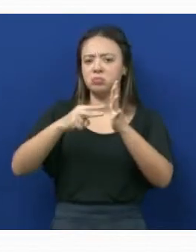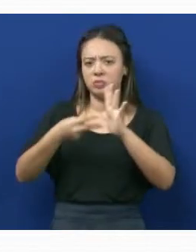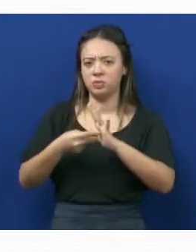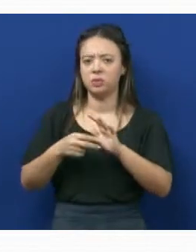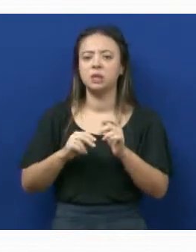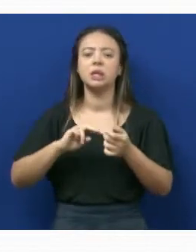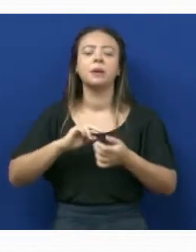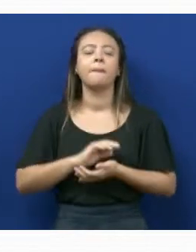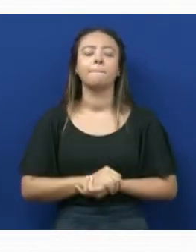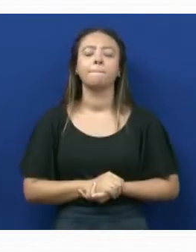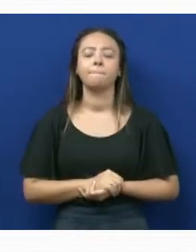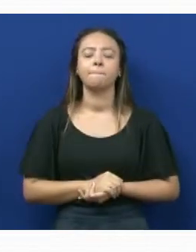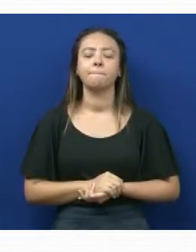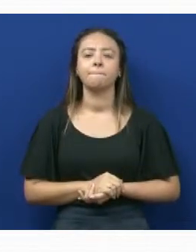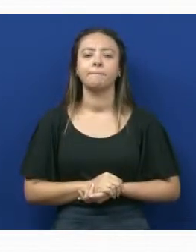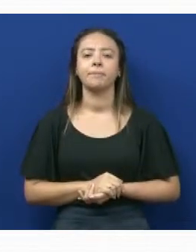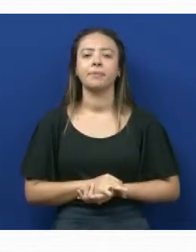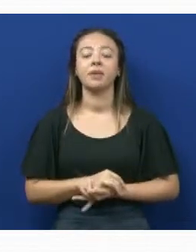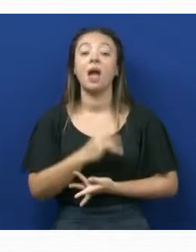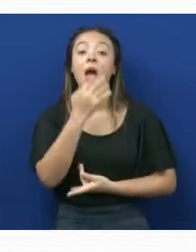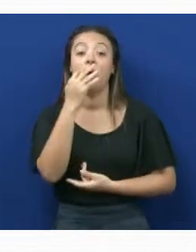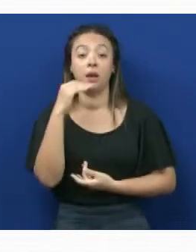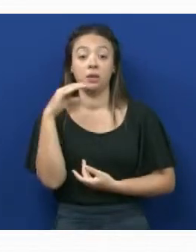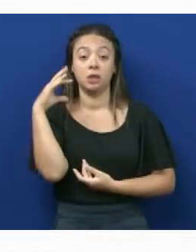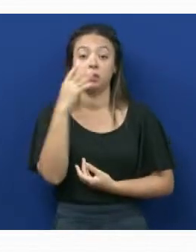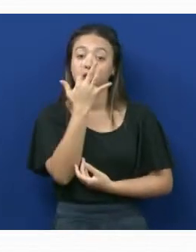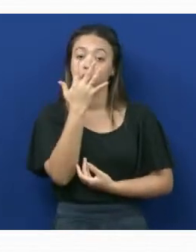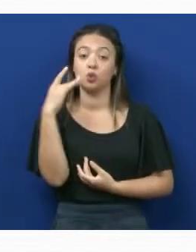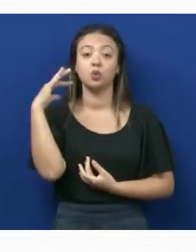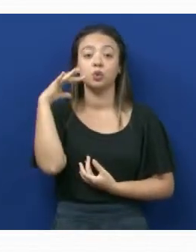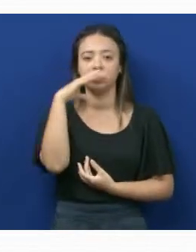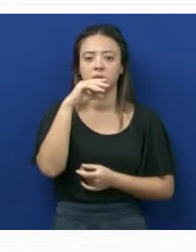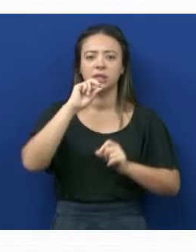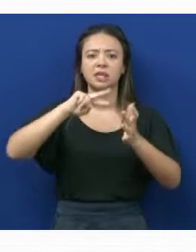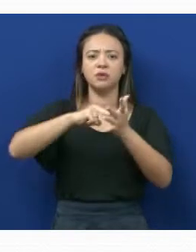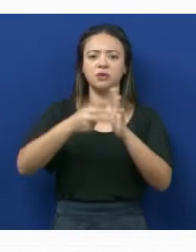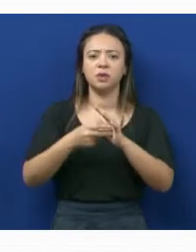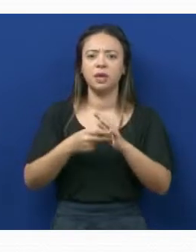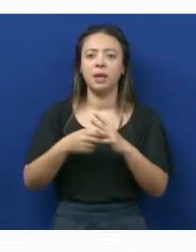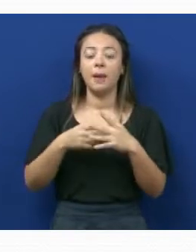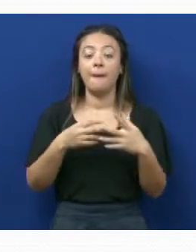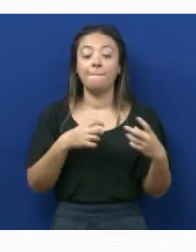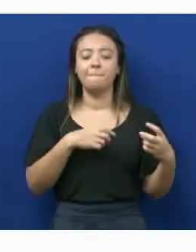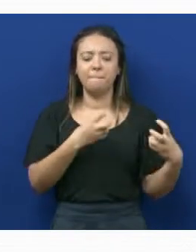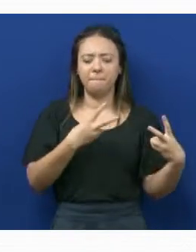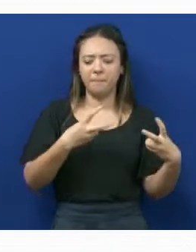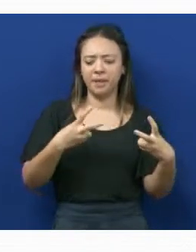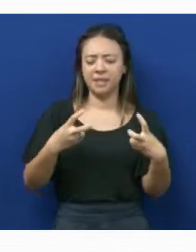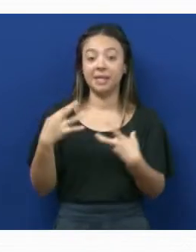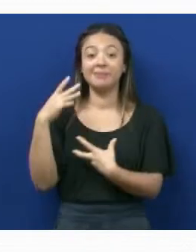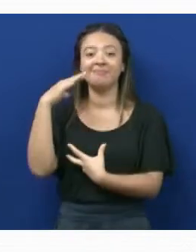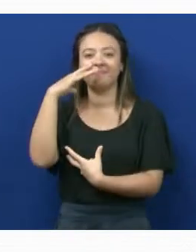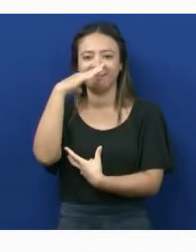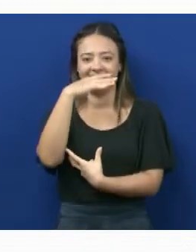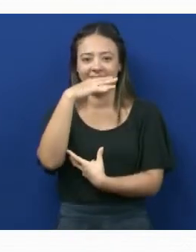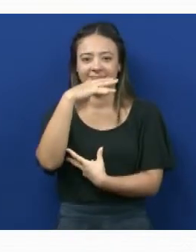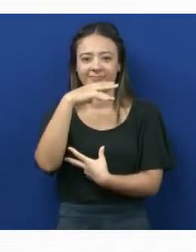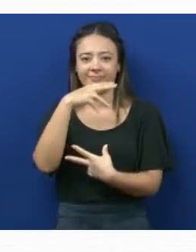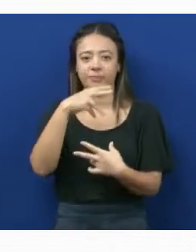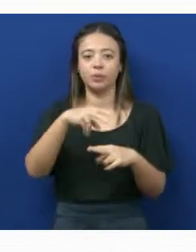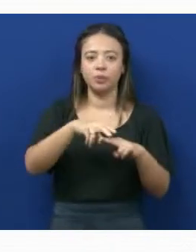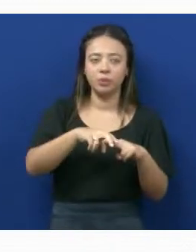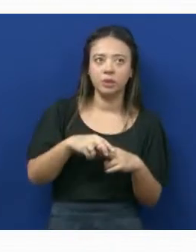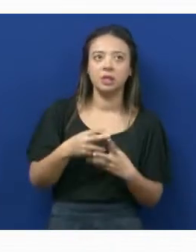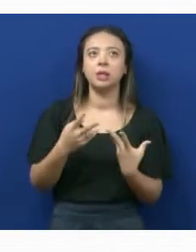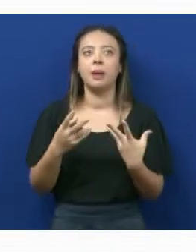caracterizar o quê? As cores quentes são aquelas que transmitem sensação de calor, tá? E, portanto, são associadas ao